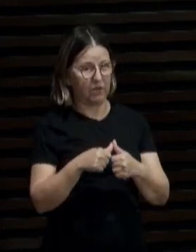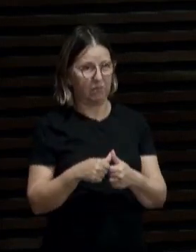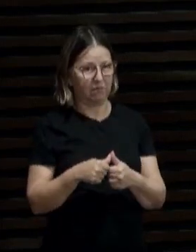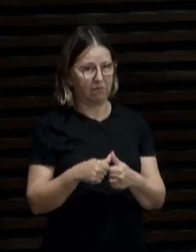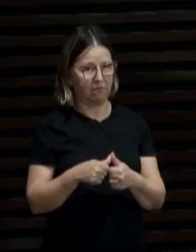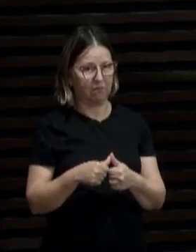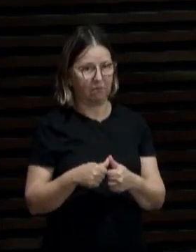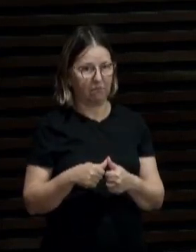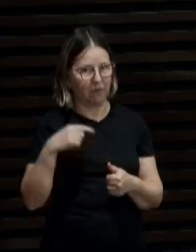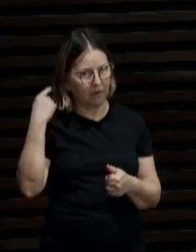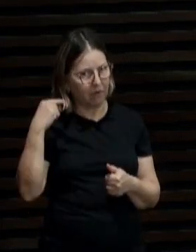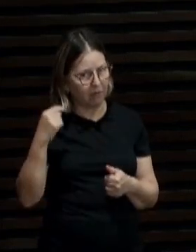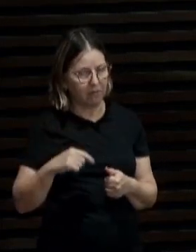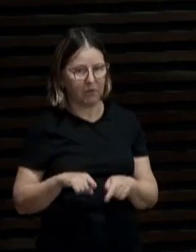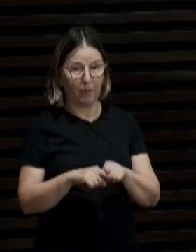vem a palavra do Senhor e